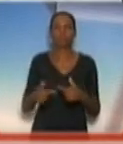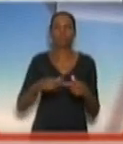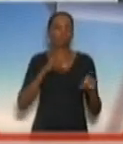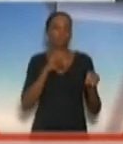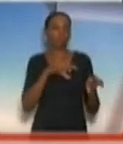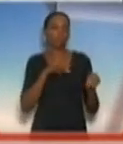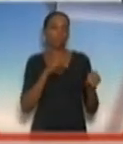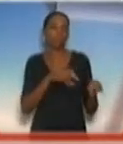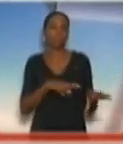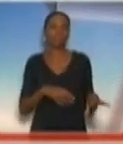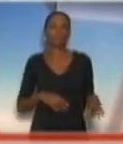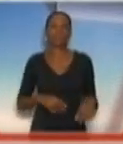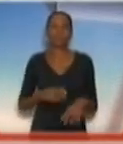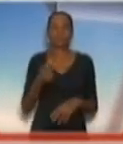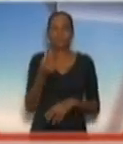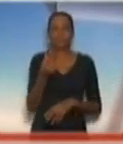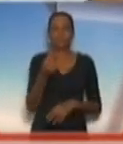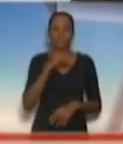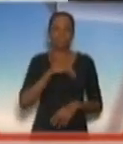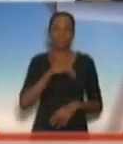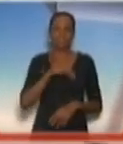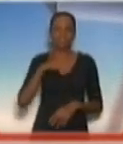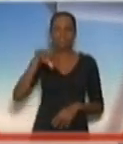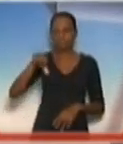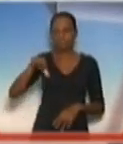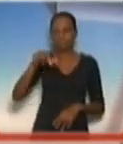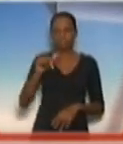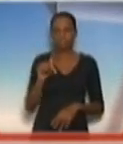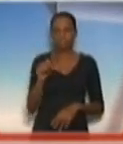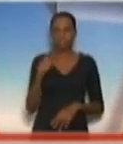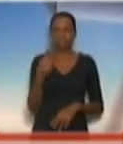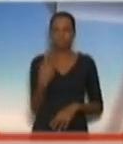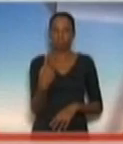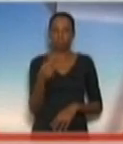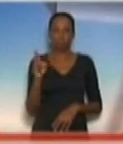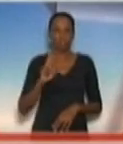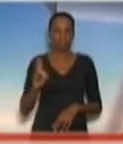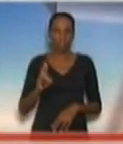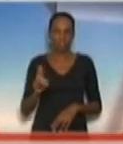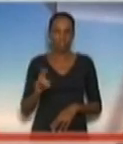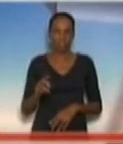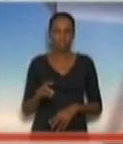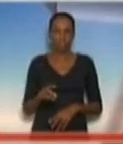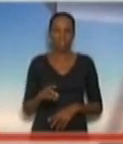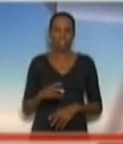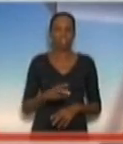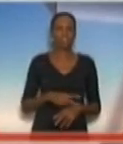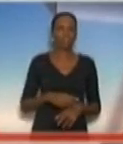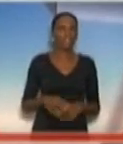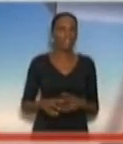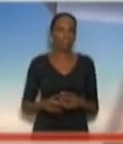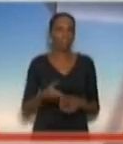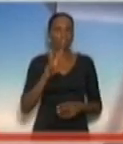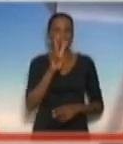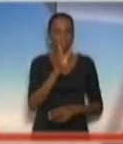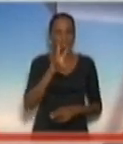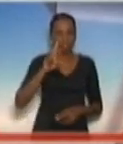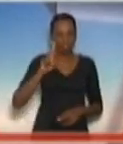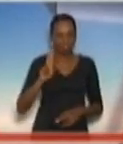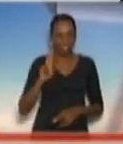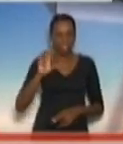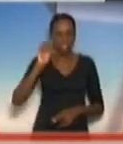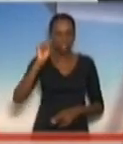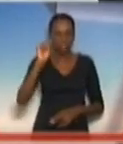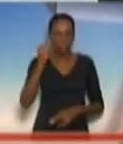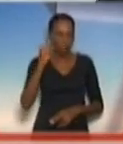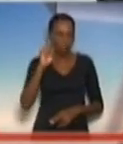educação. Com esse salário de R$ 971,00, com o vale-refeição de R$ 8,00, vale-coxinha de R$